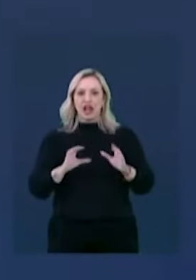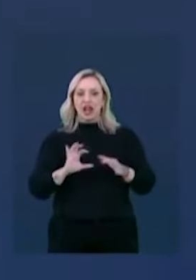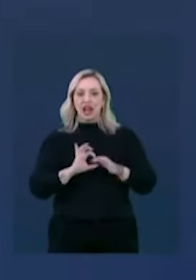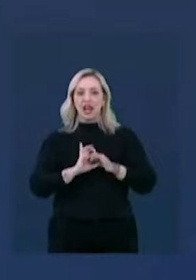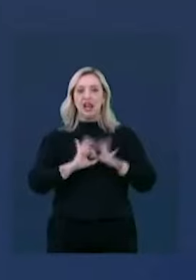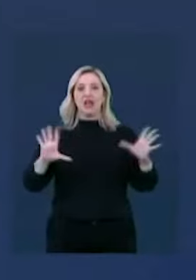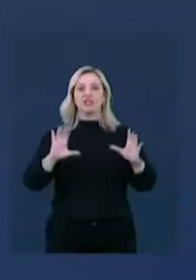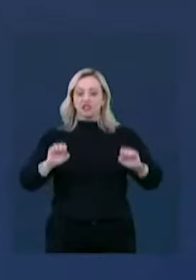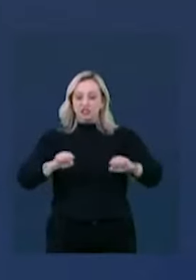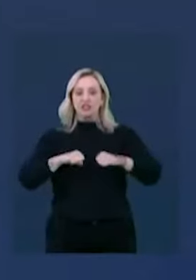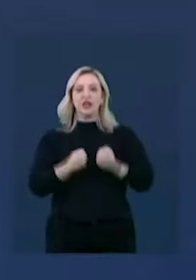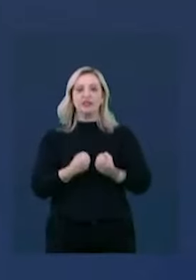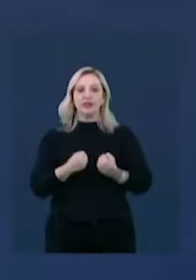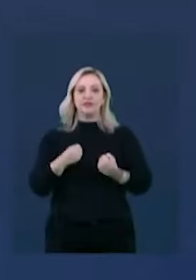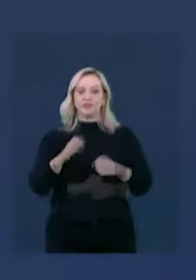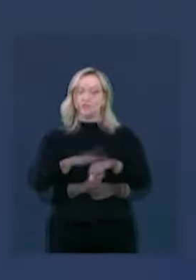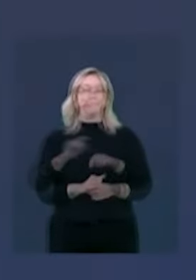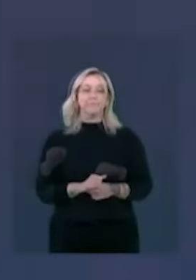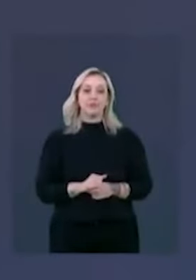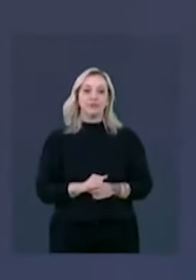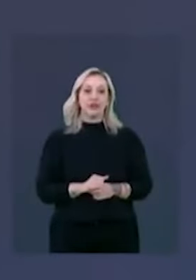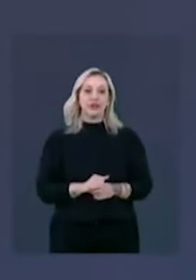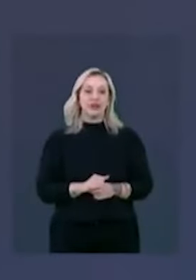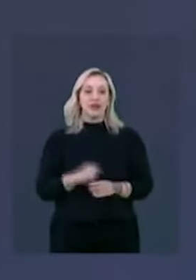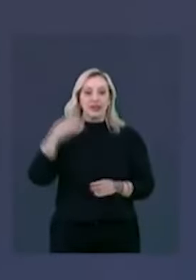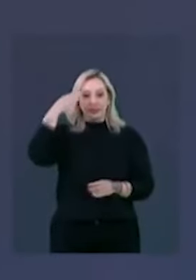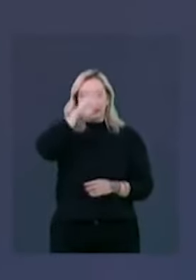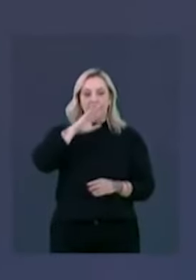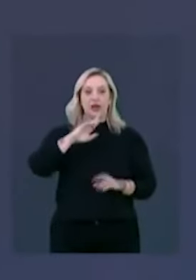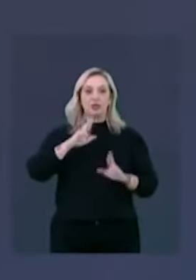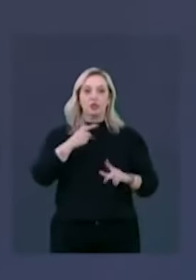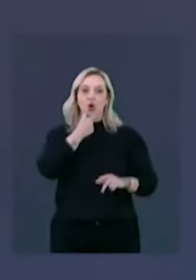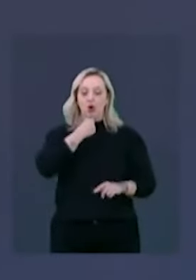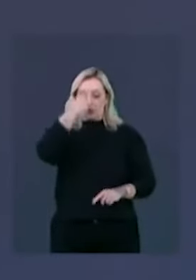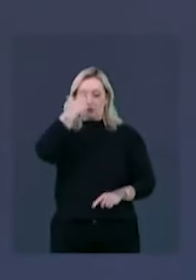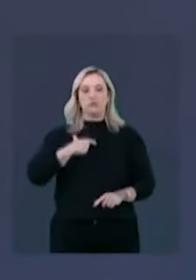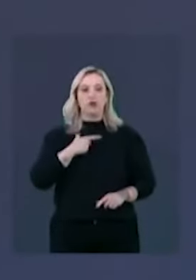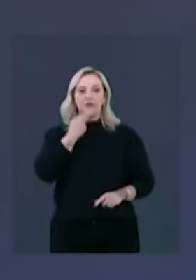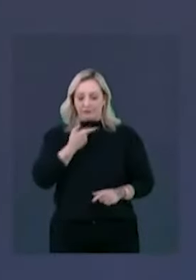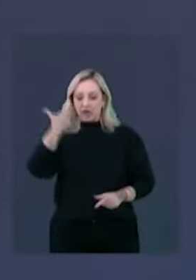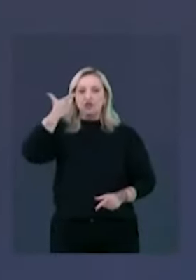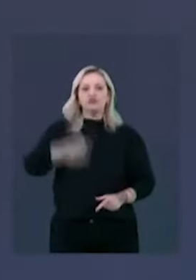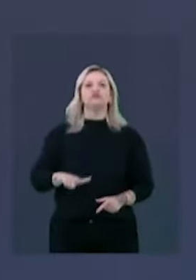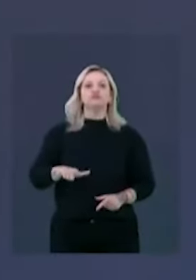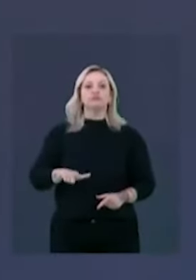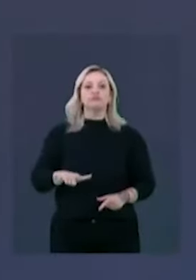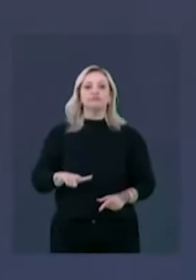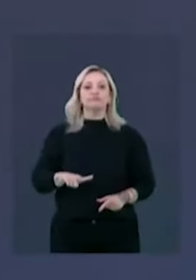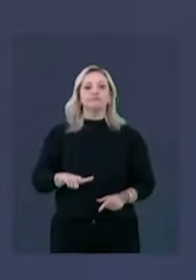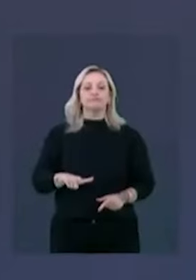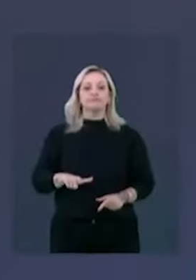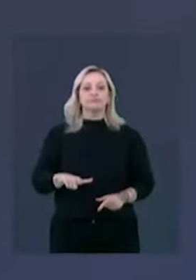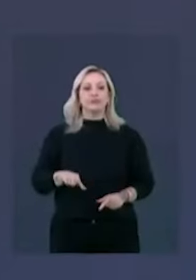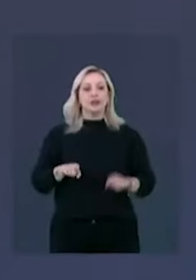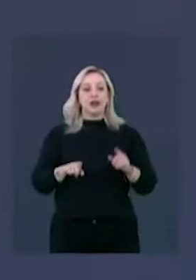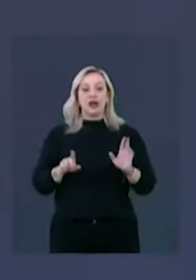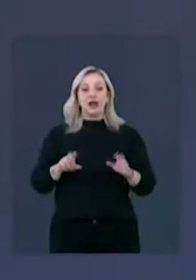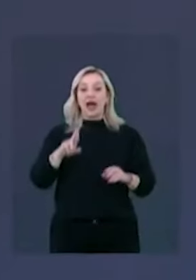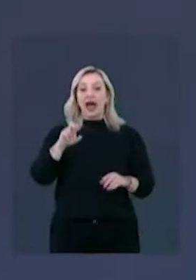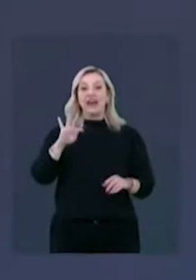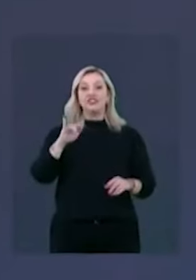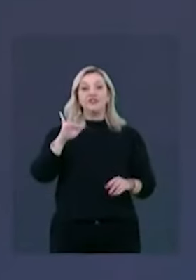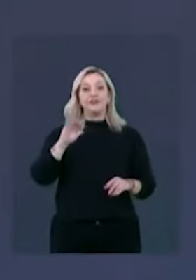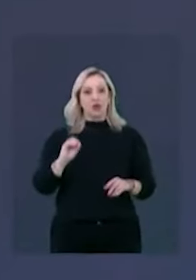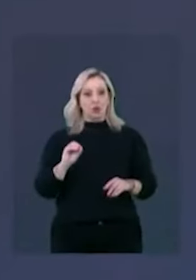legítima defesa da honra o que você fez contra mim o Datena não é homem e aqui eu retifico ele retifico não